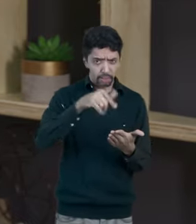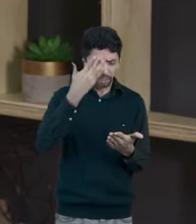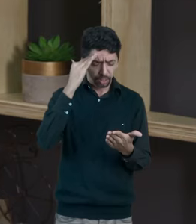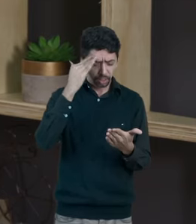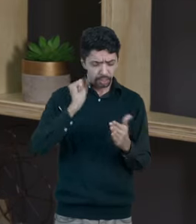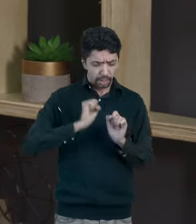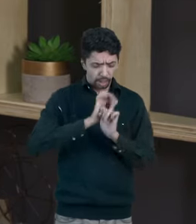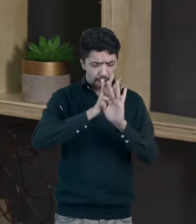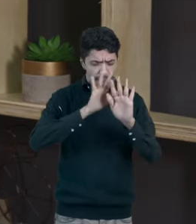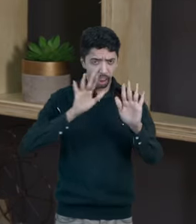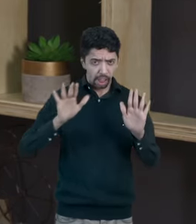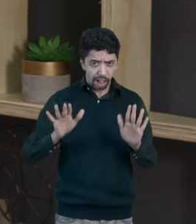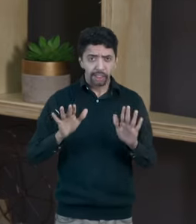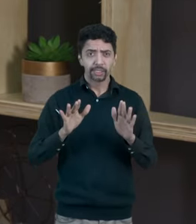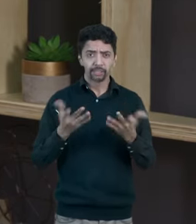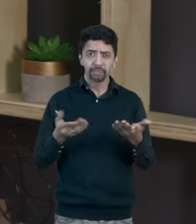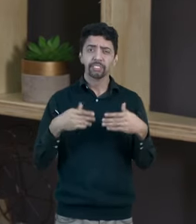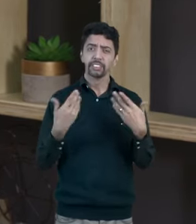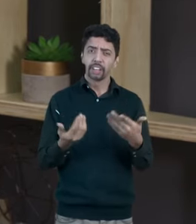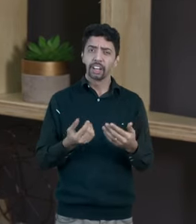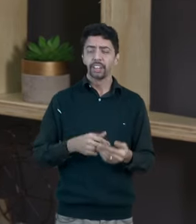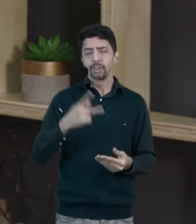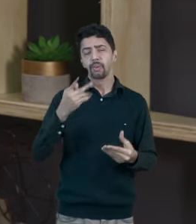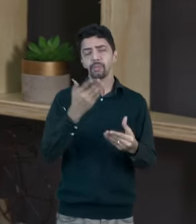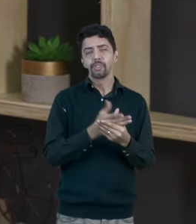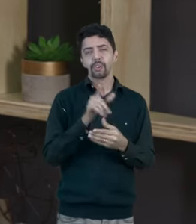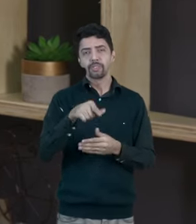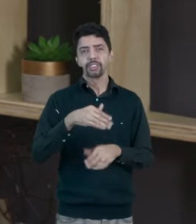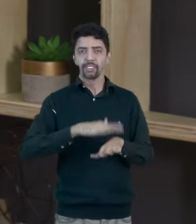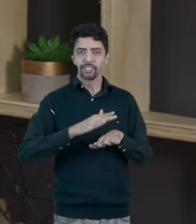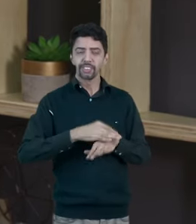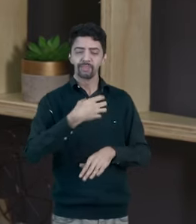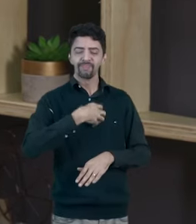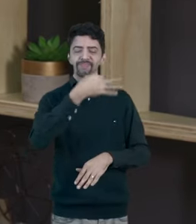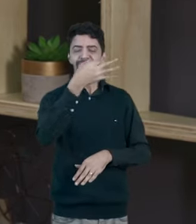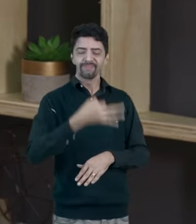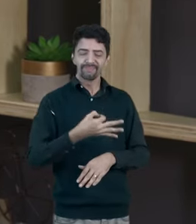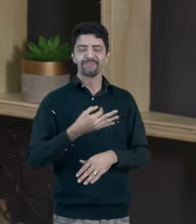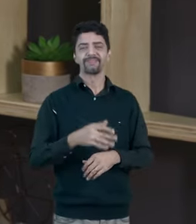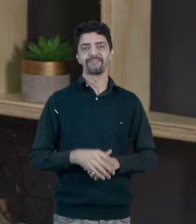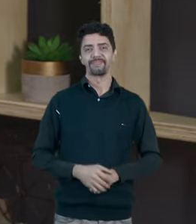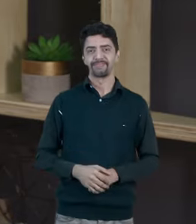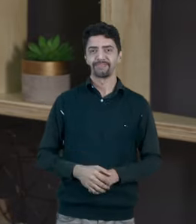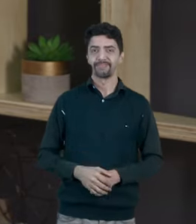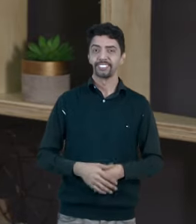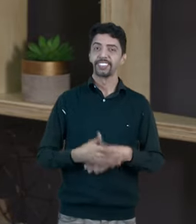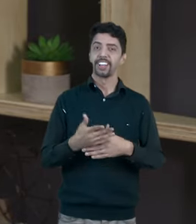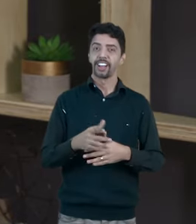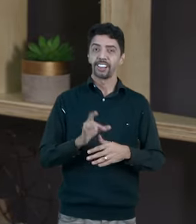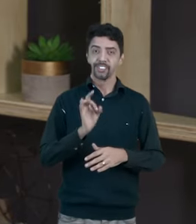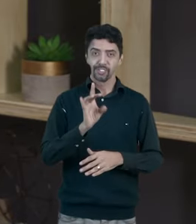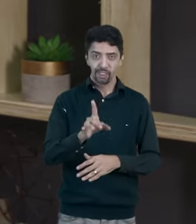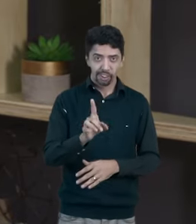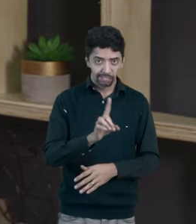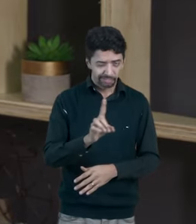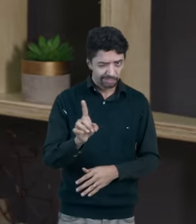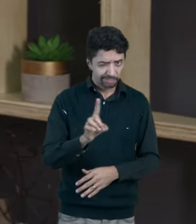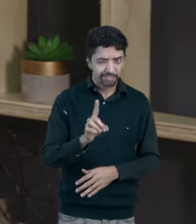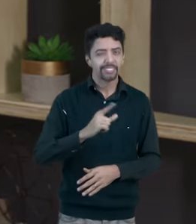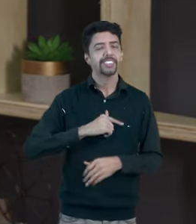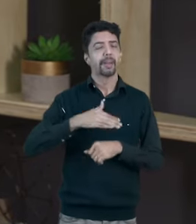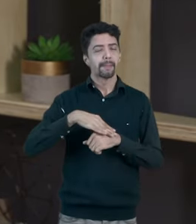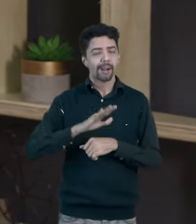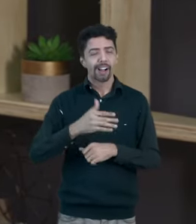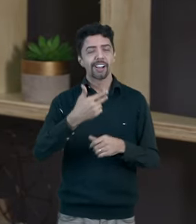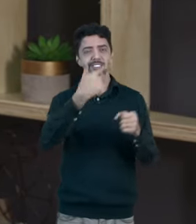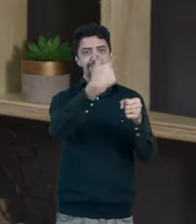vai entender tudo e aí o mecanismo Procon será muito bem acionado por você e por todos e não para por aqui